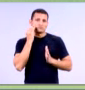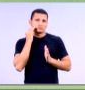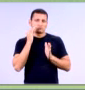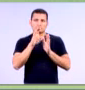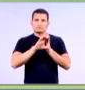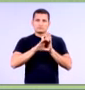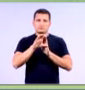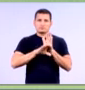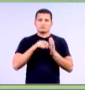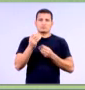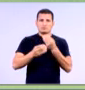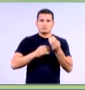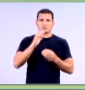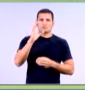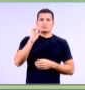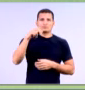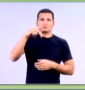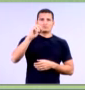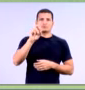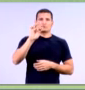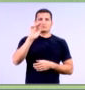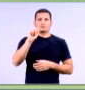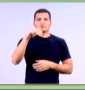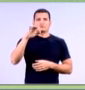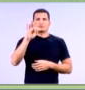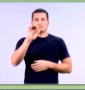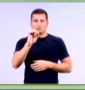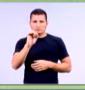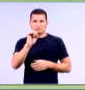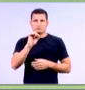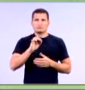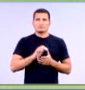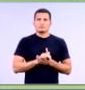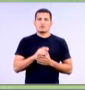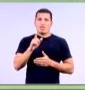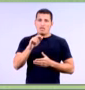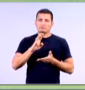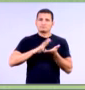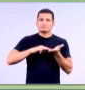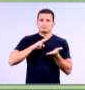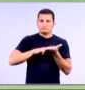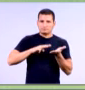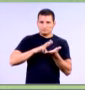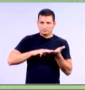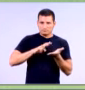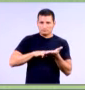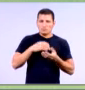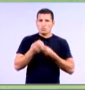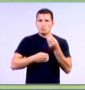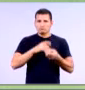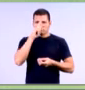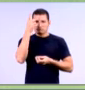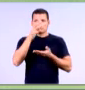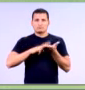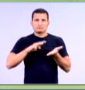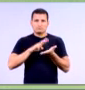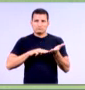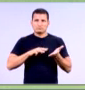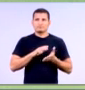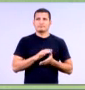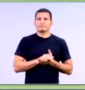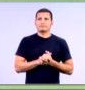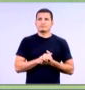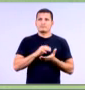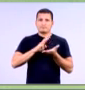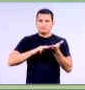funciona o comportamento. E comportamento nada mais são do que métodos, como criar os métodos. E métodos